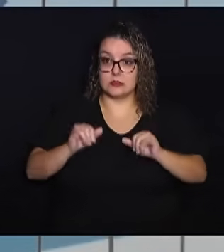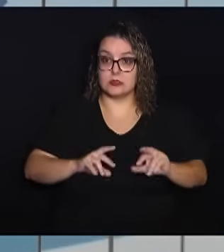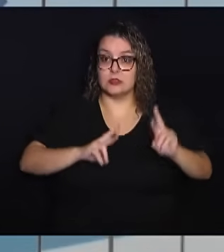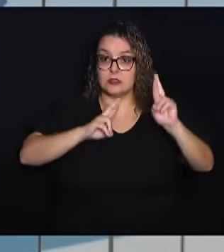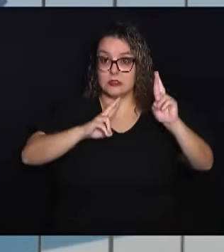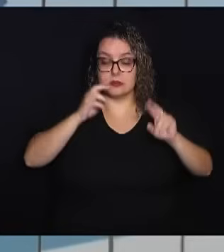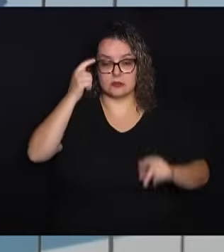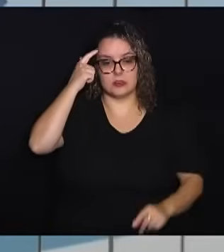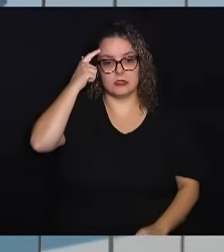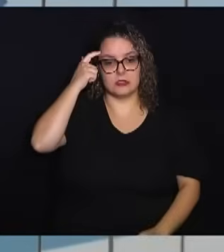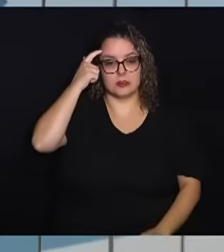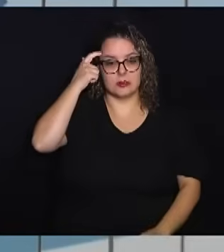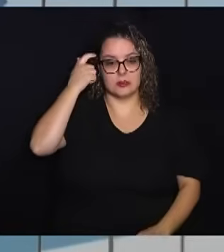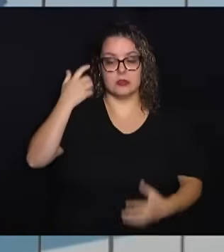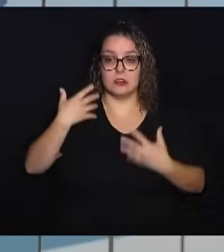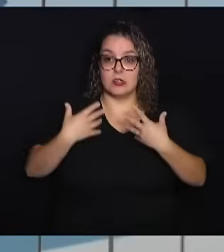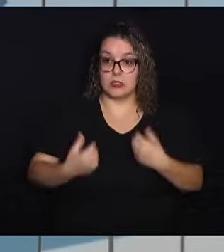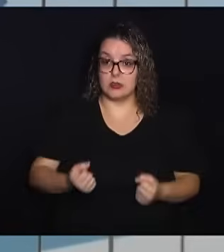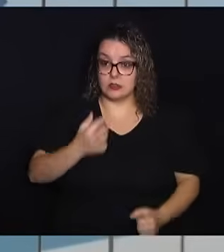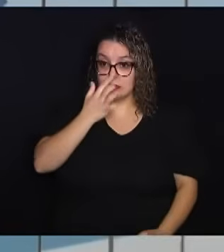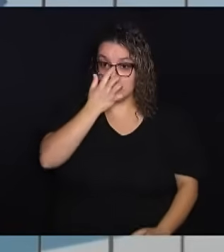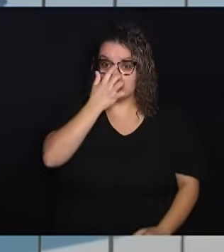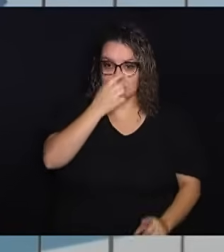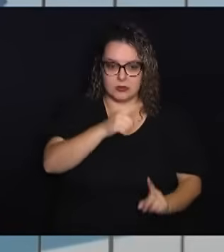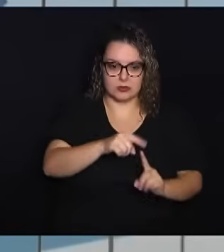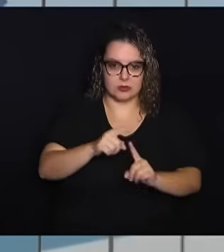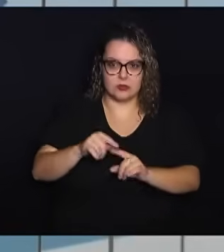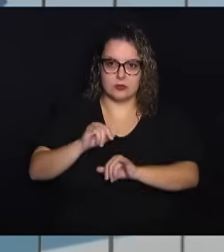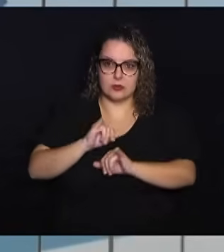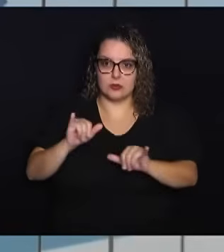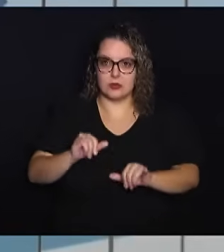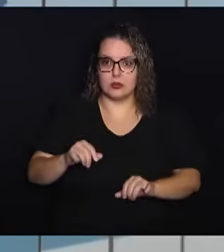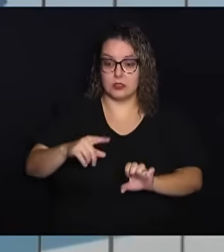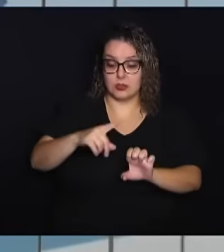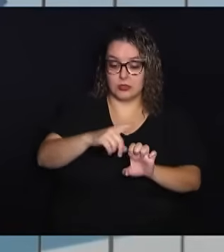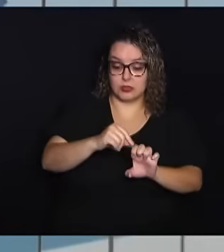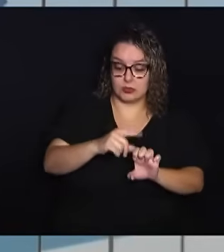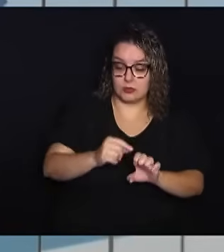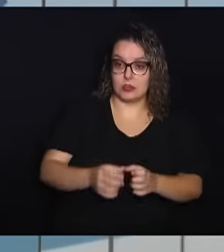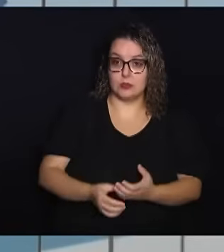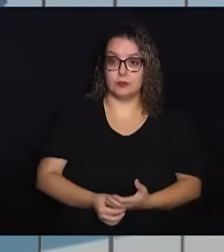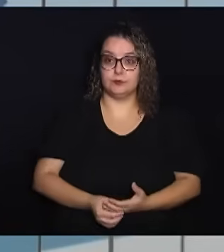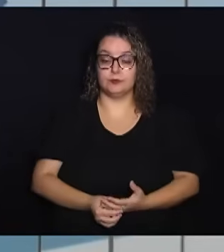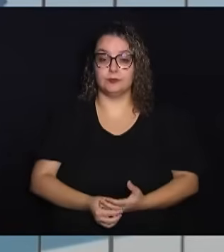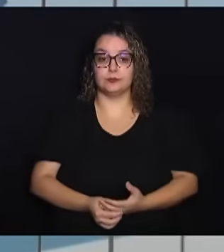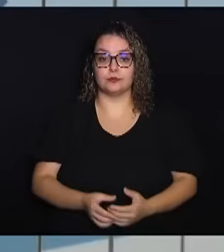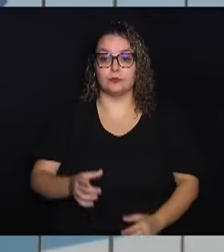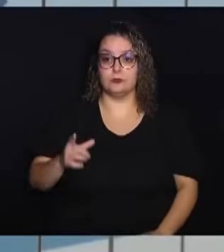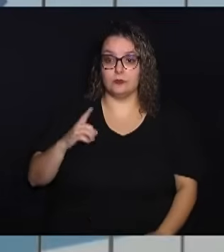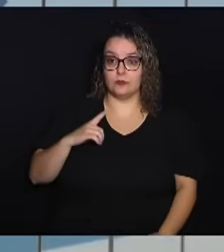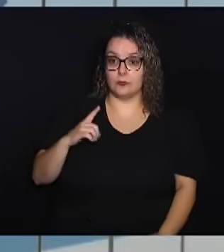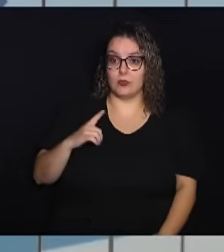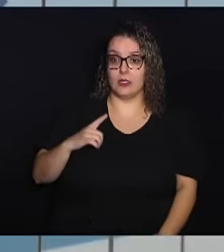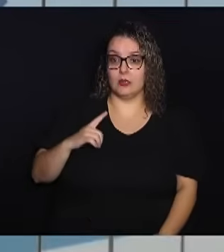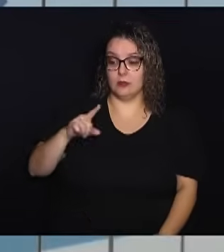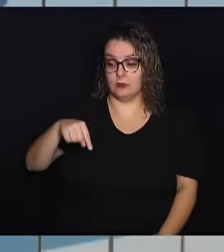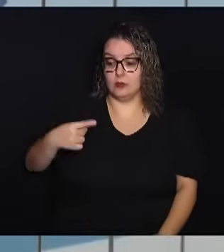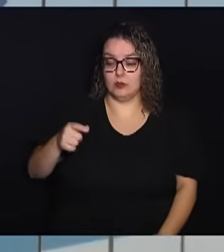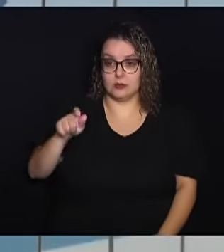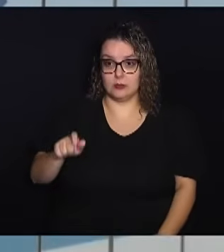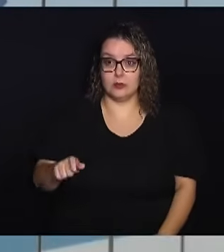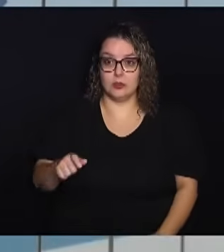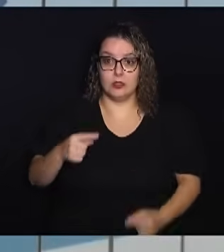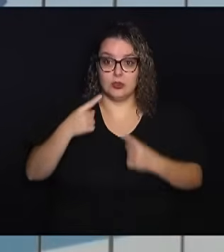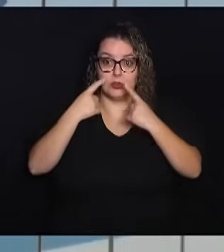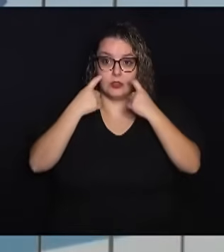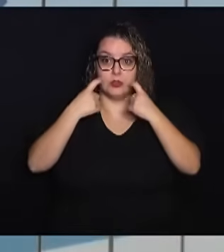esperança. Eu recebi esses mesmos tipos de mensagem de empreendedores. Teve uma outra pessoa que falou que